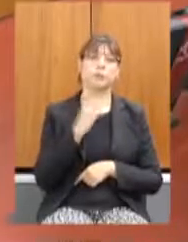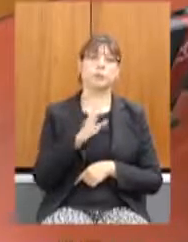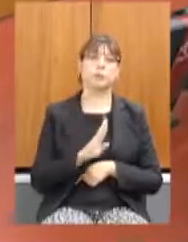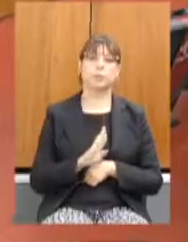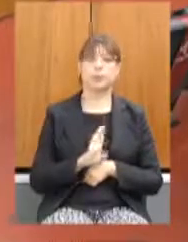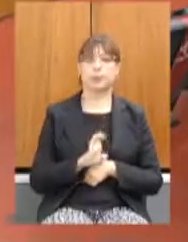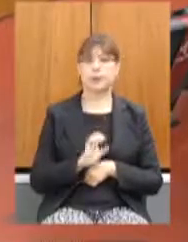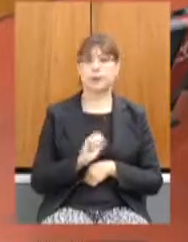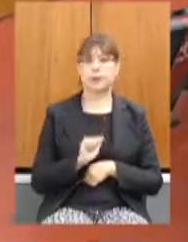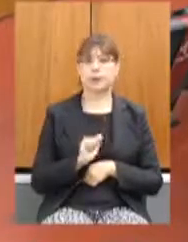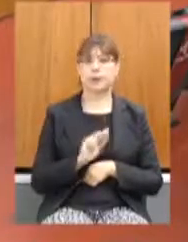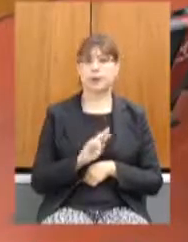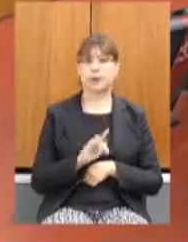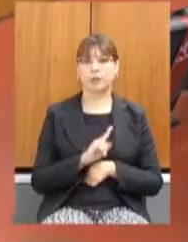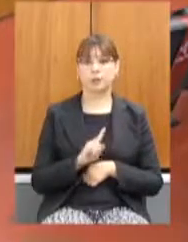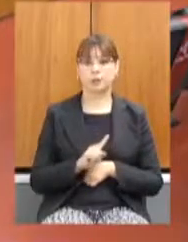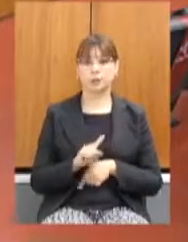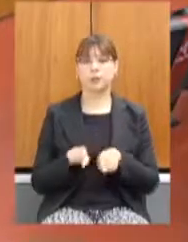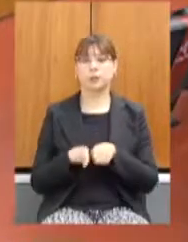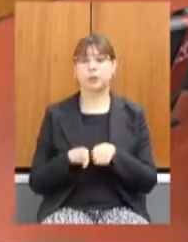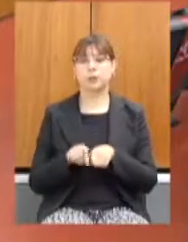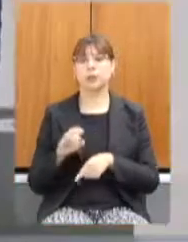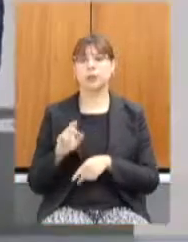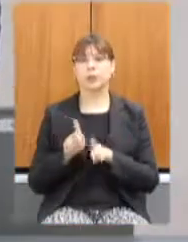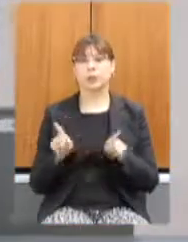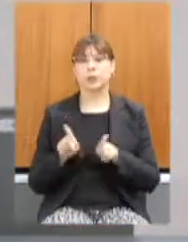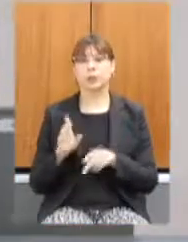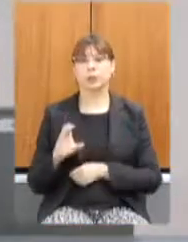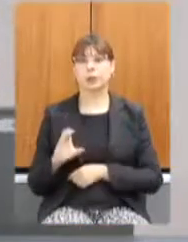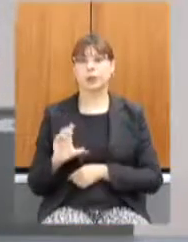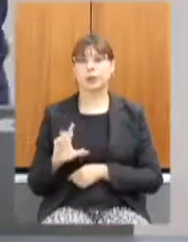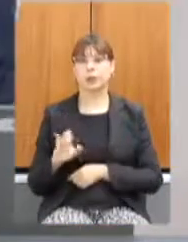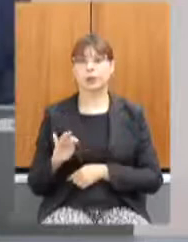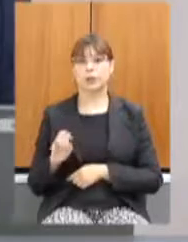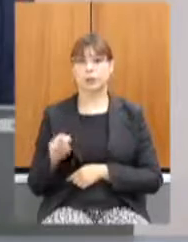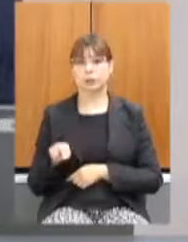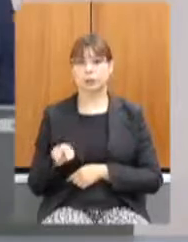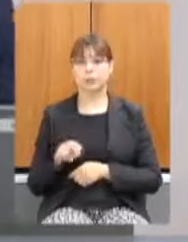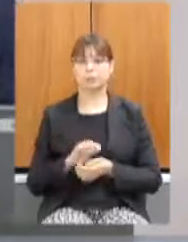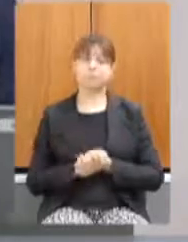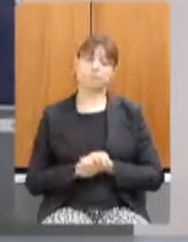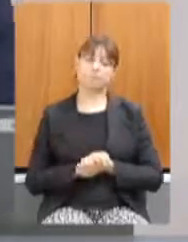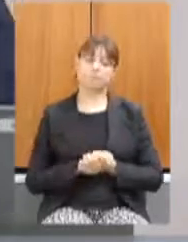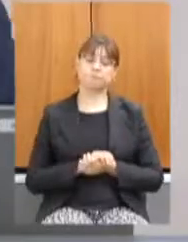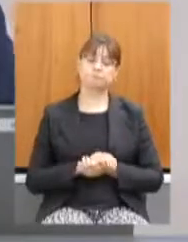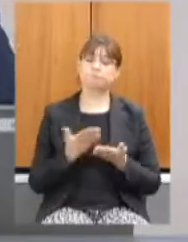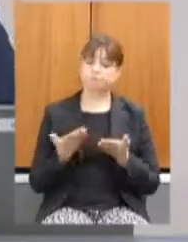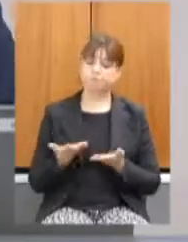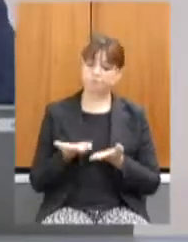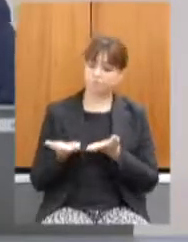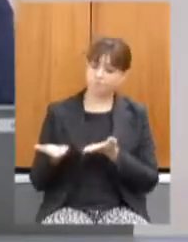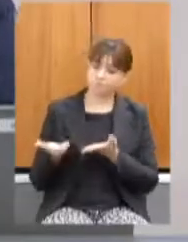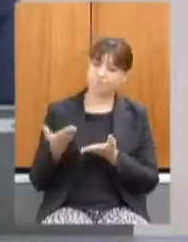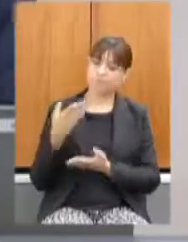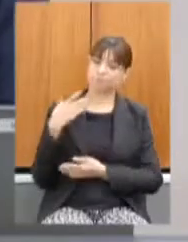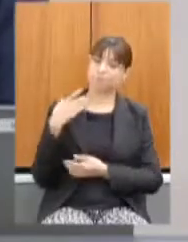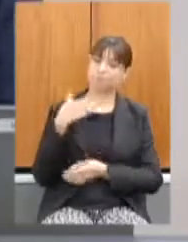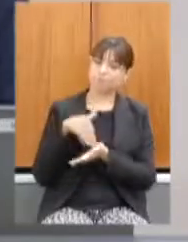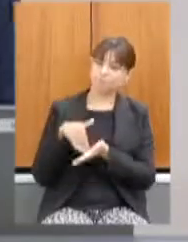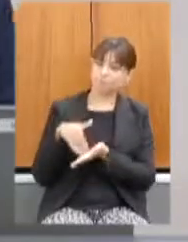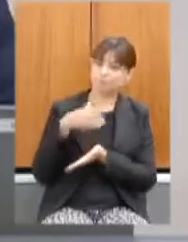o secretário o primeiro nós queremos dar as boas-vindas ao Senhor